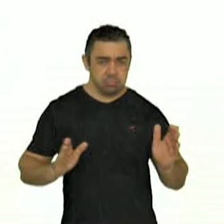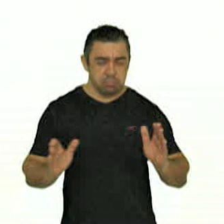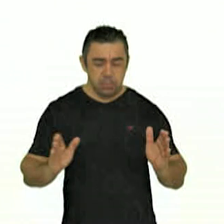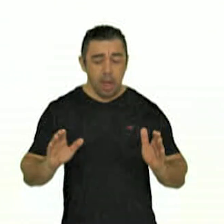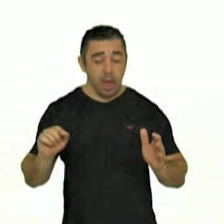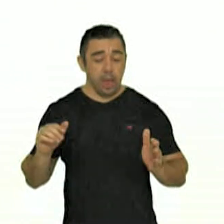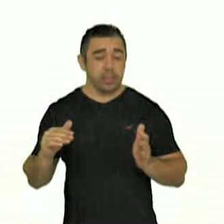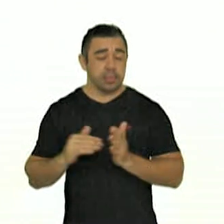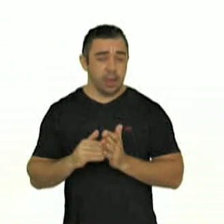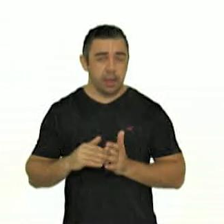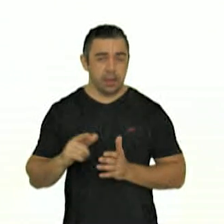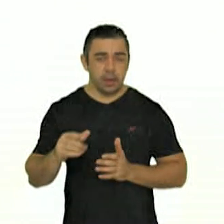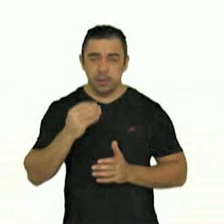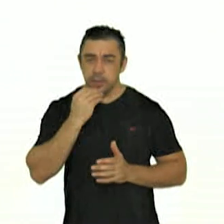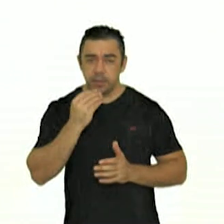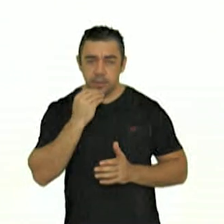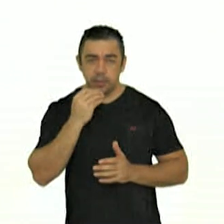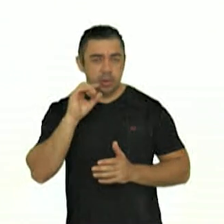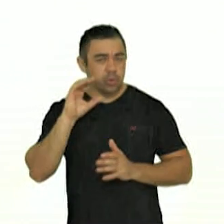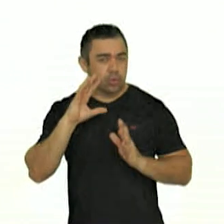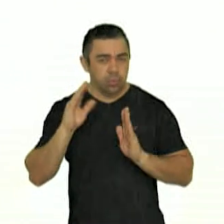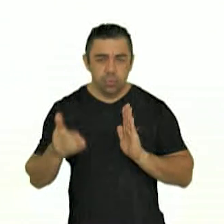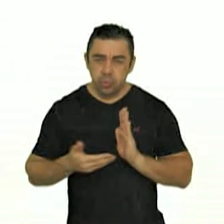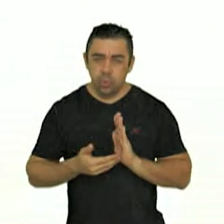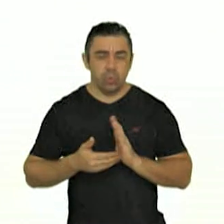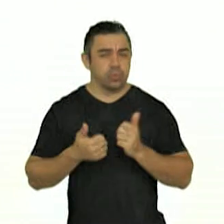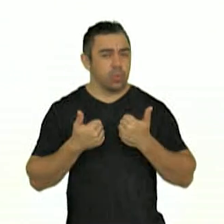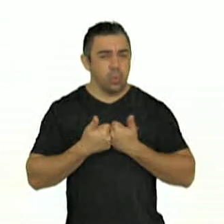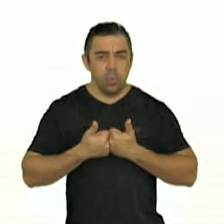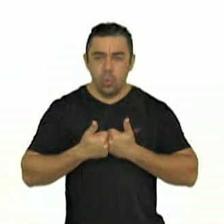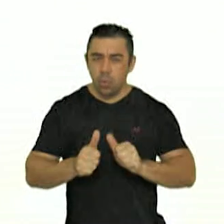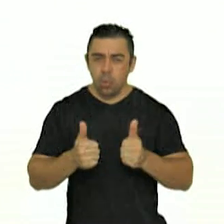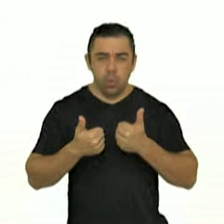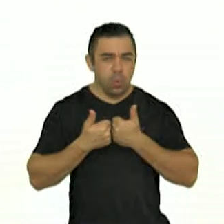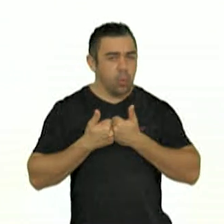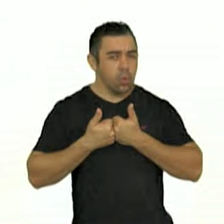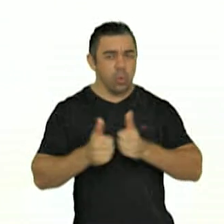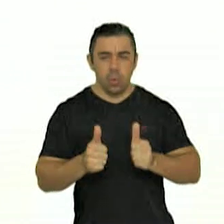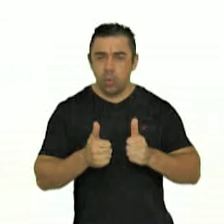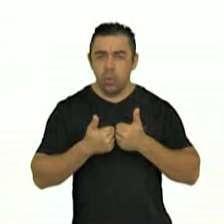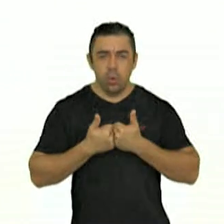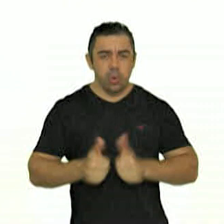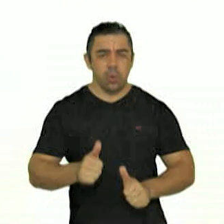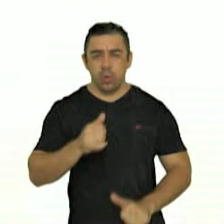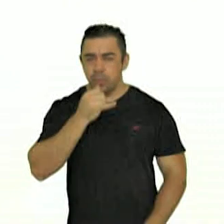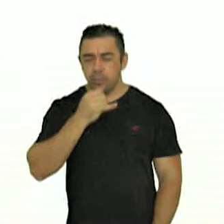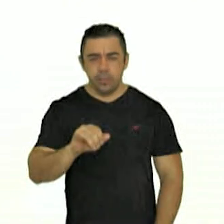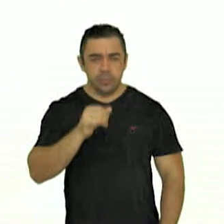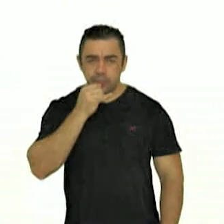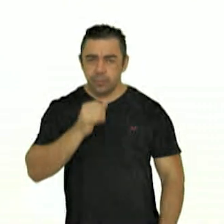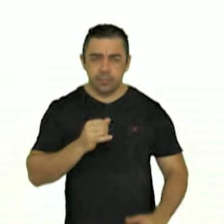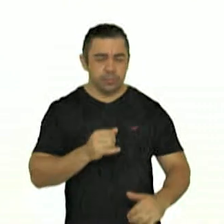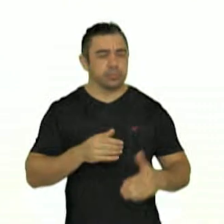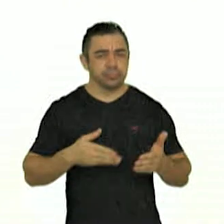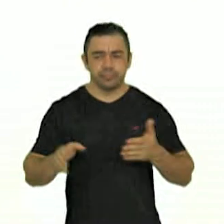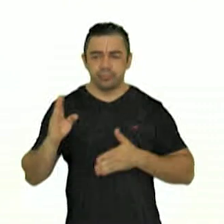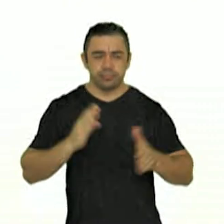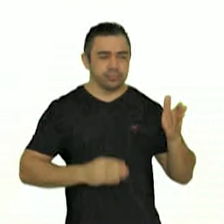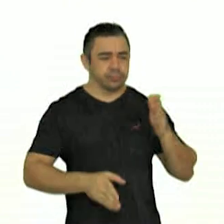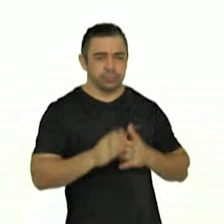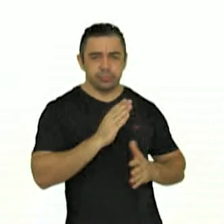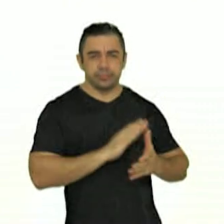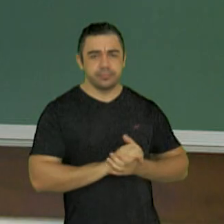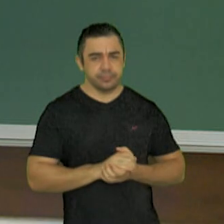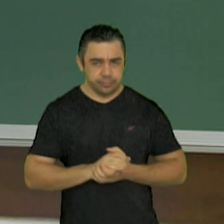lá, mas alguns países da Europa já vão fazer a troca da frota de veículos, né, movidas a gasolina e